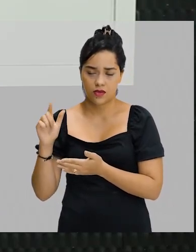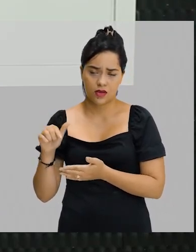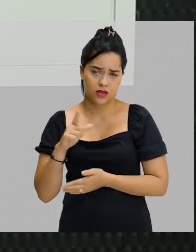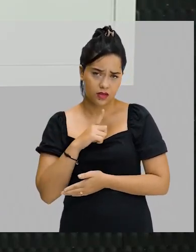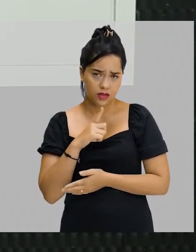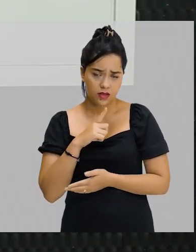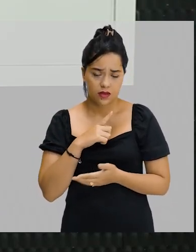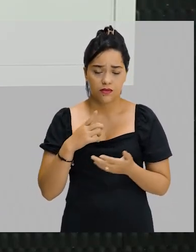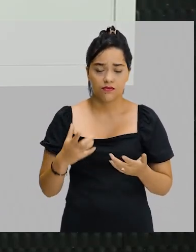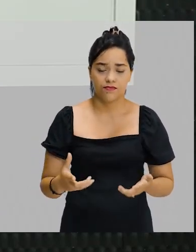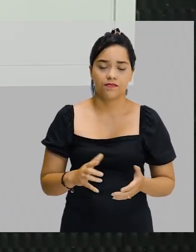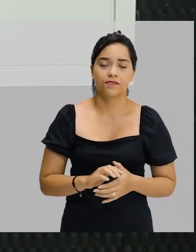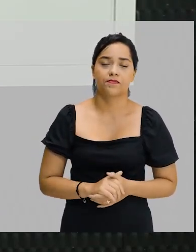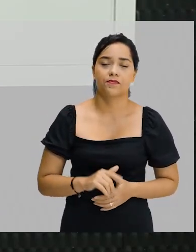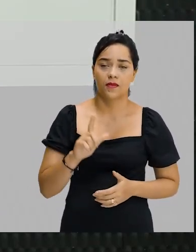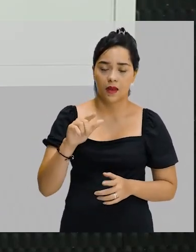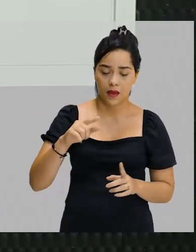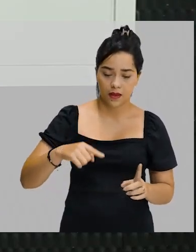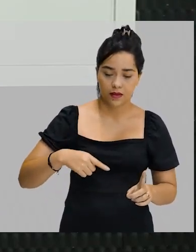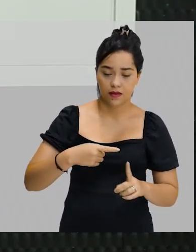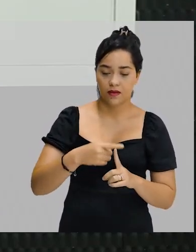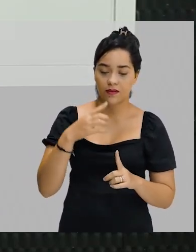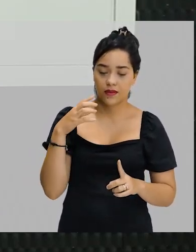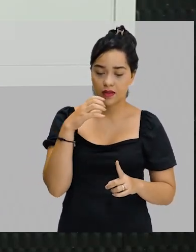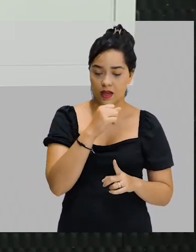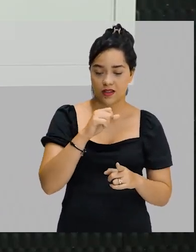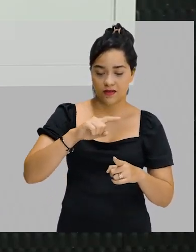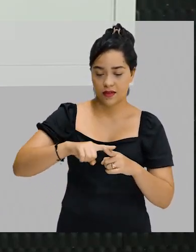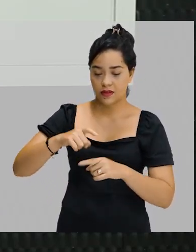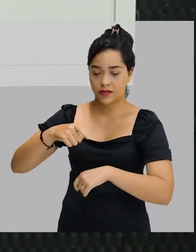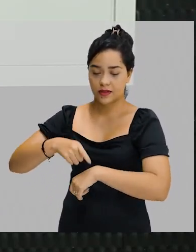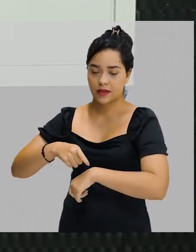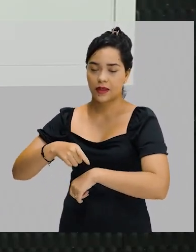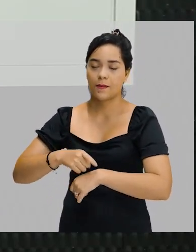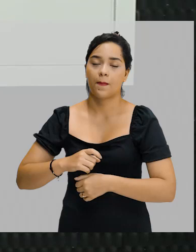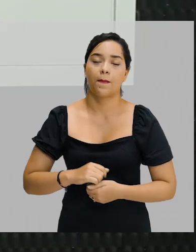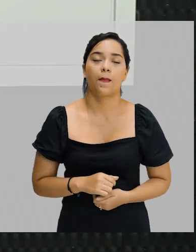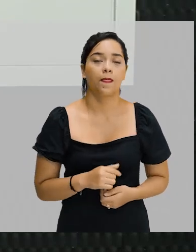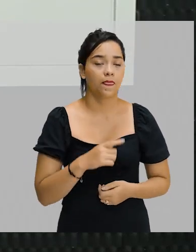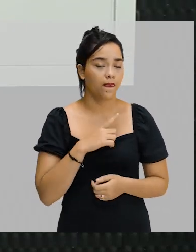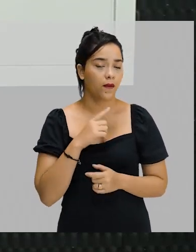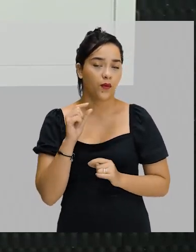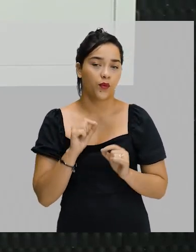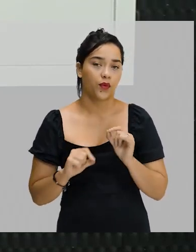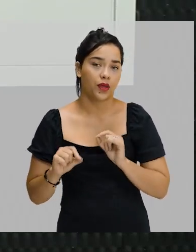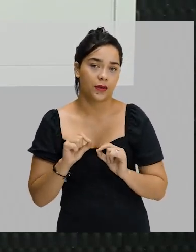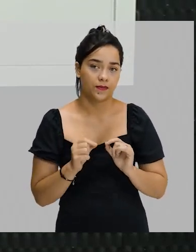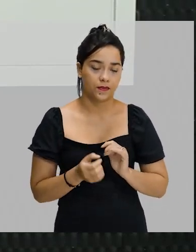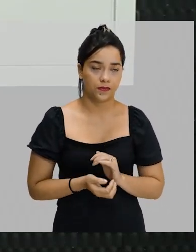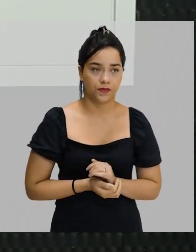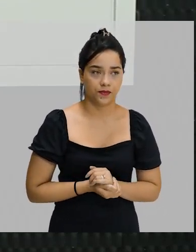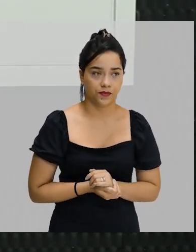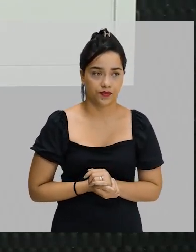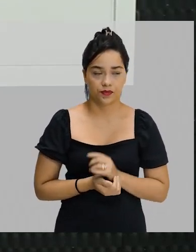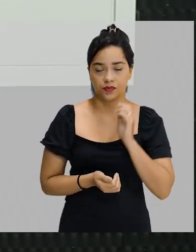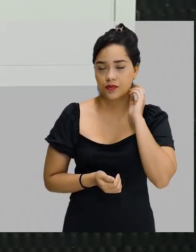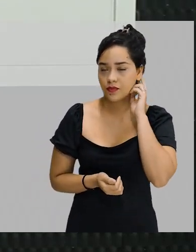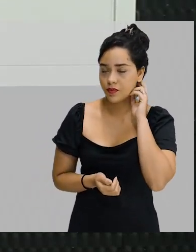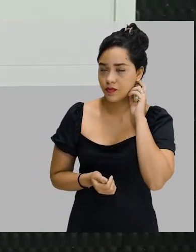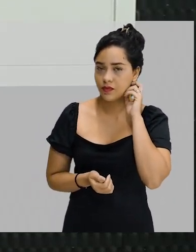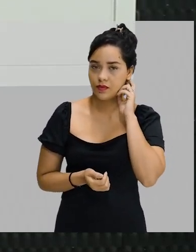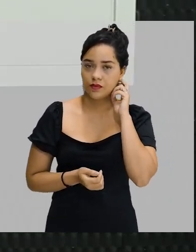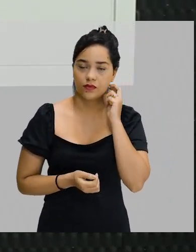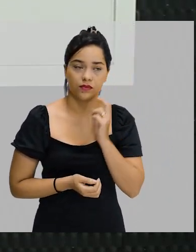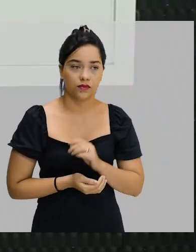aqui, ó, mais velocidade vezes tempo, desculpa, né? Então nós temos o seguinte, ó. Vou fazer bem aqui embaixo.